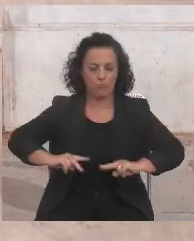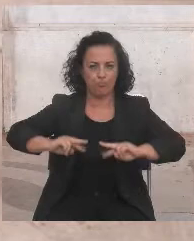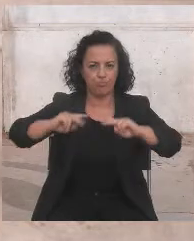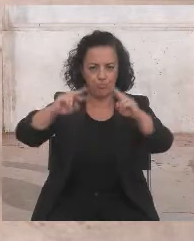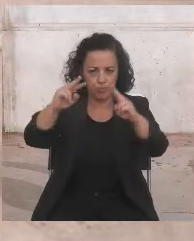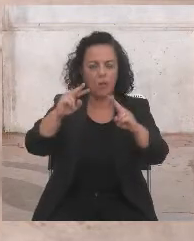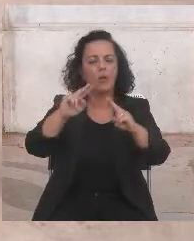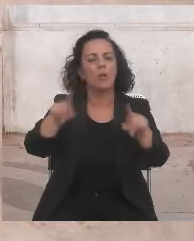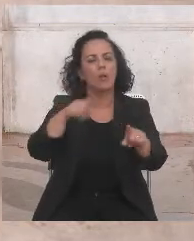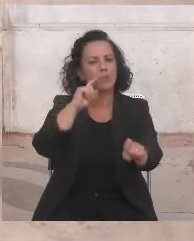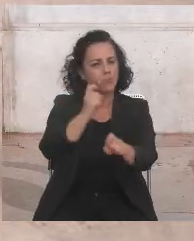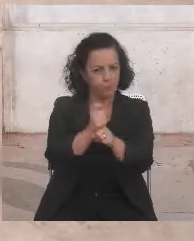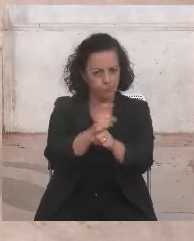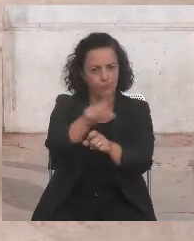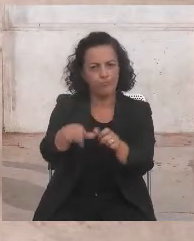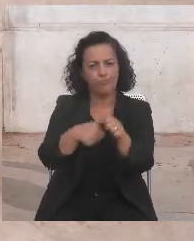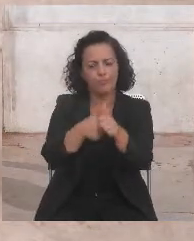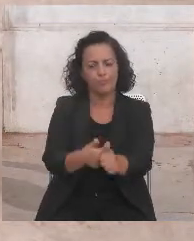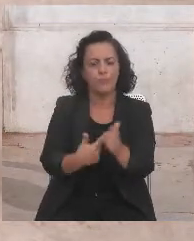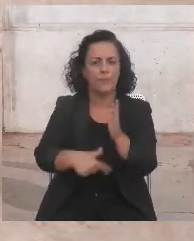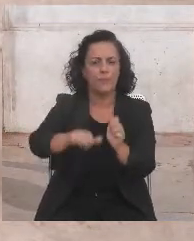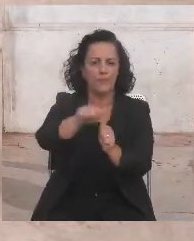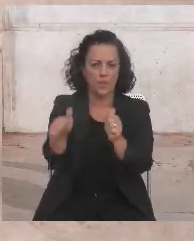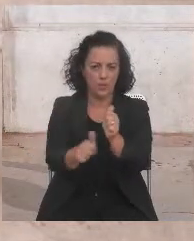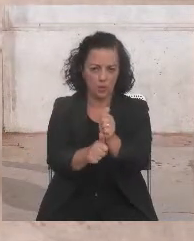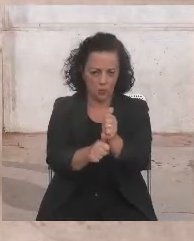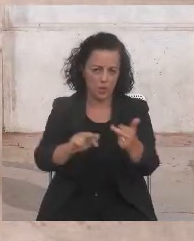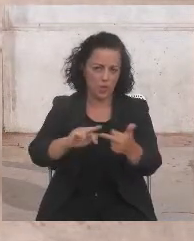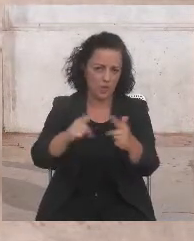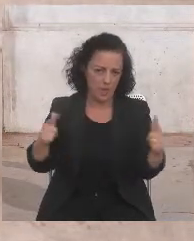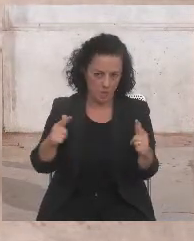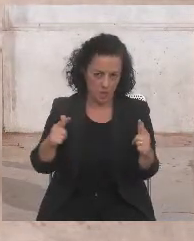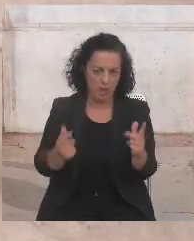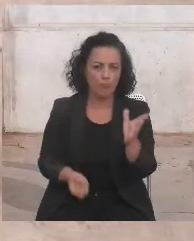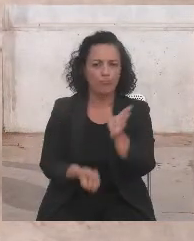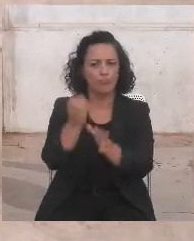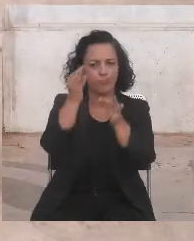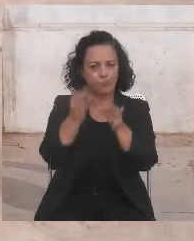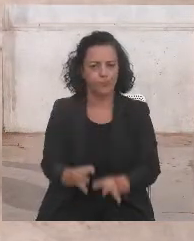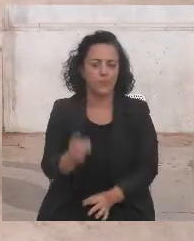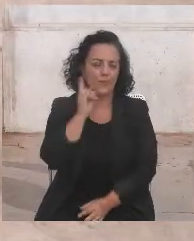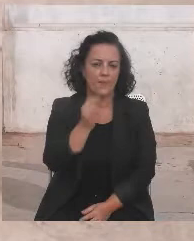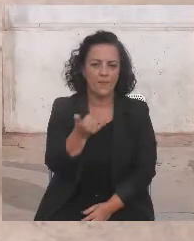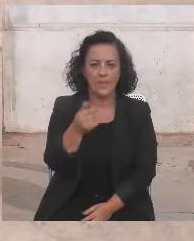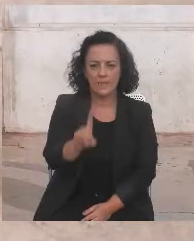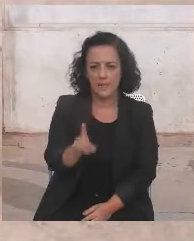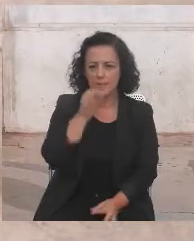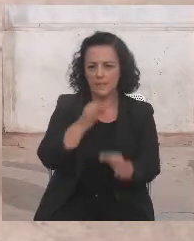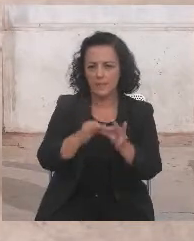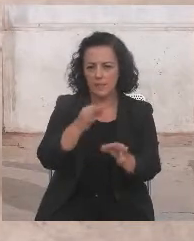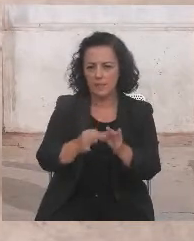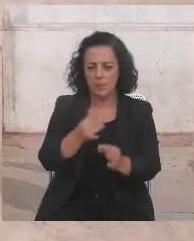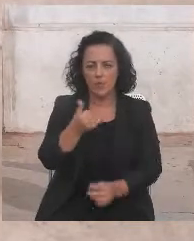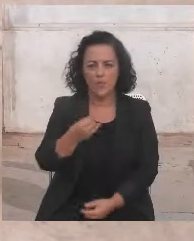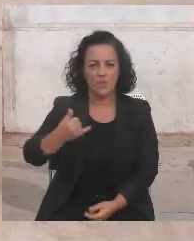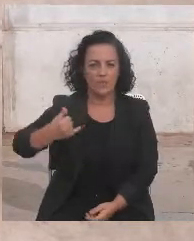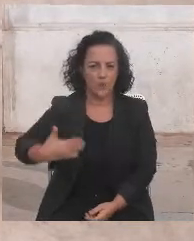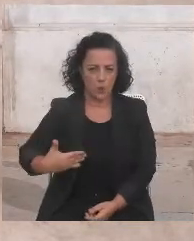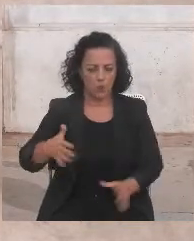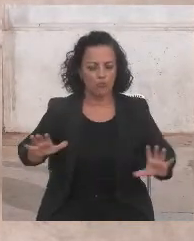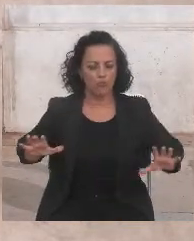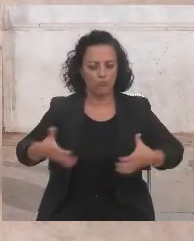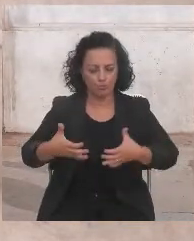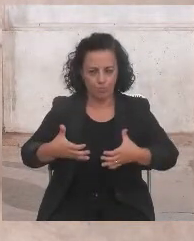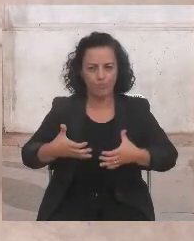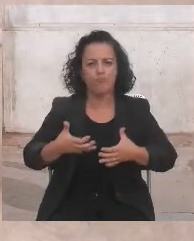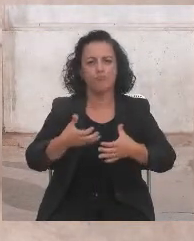cidadãos eleitos como vereadores para o referido órgão autárquico no dia 26 de setembro de 2021 pelo Colégio Eleitoral